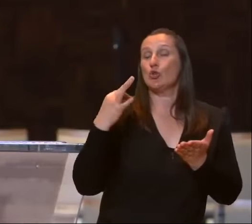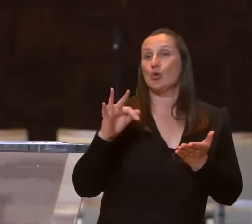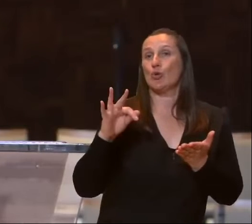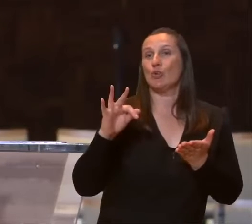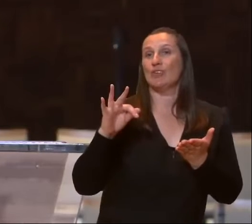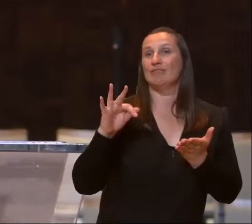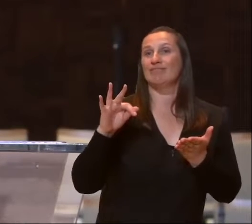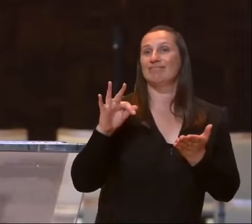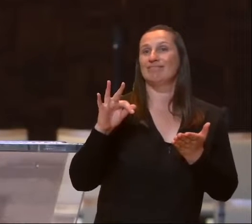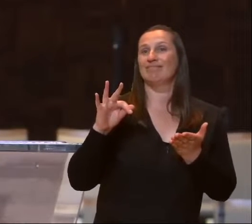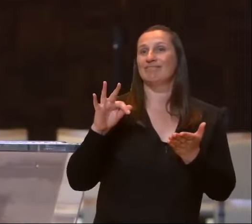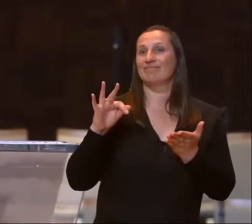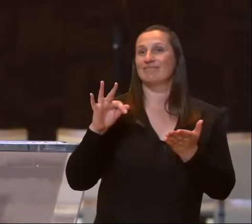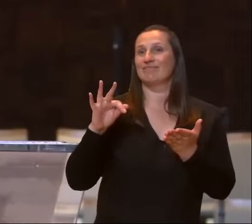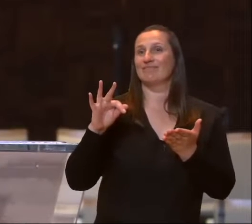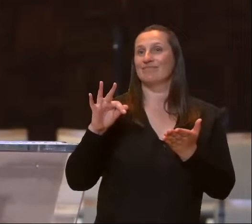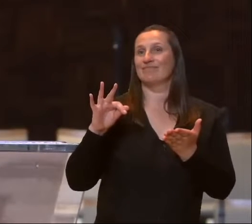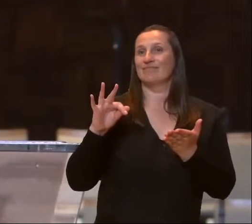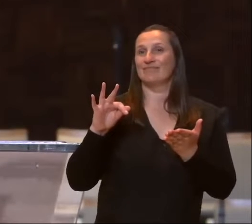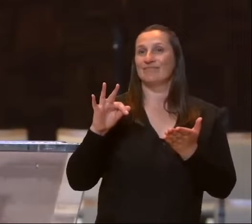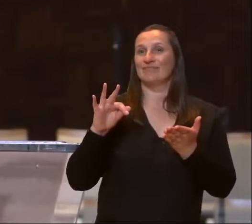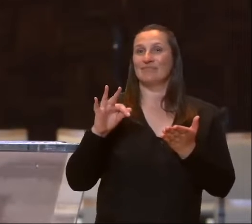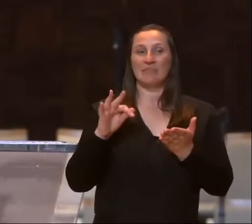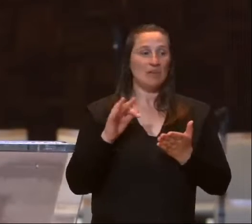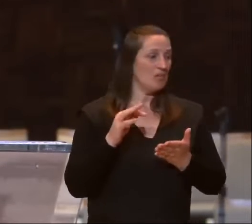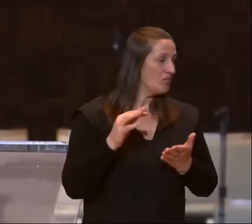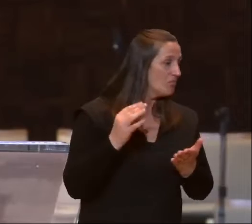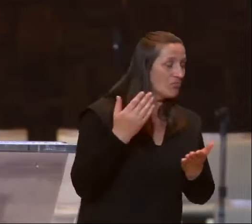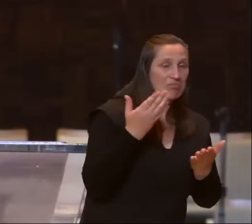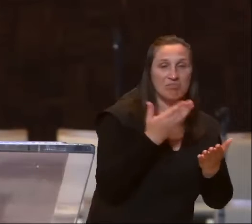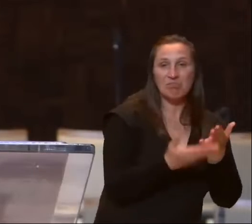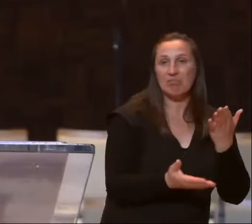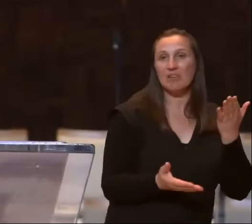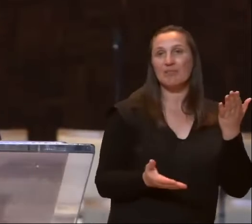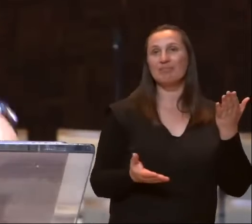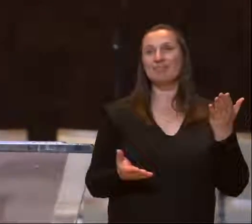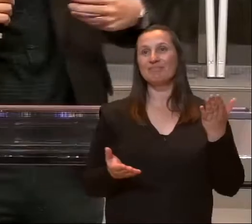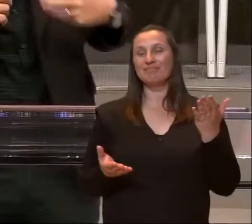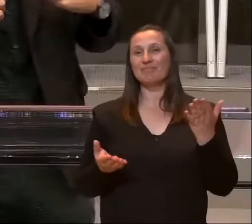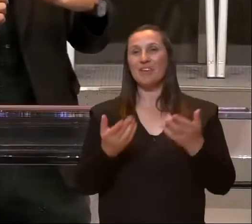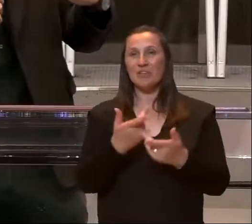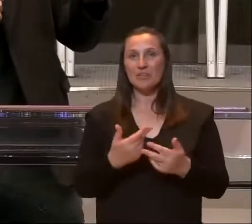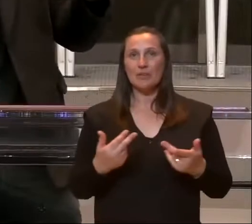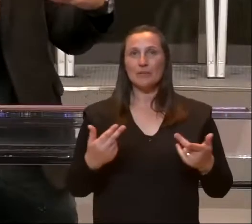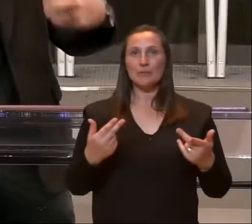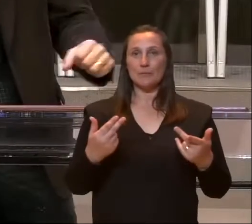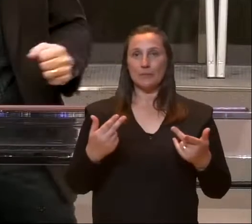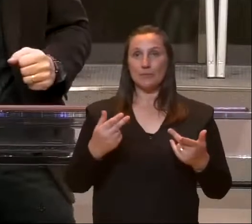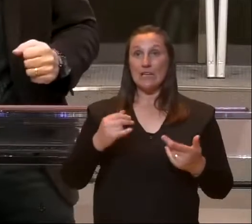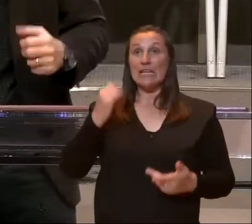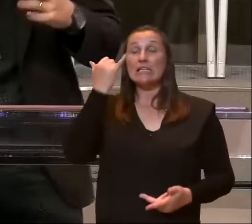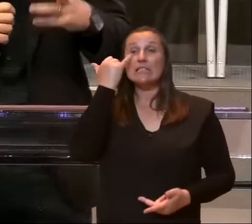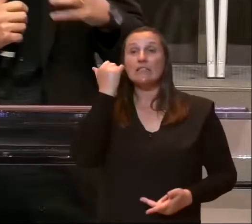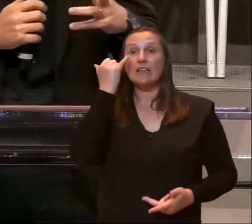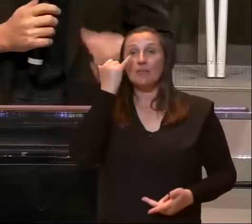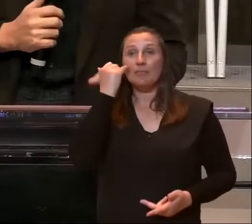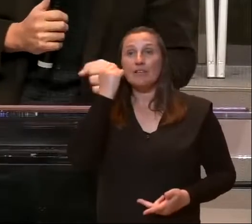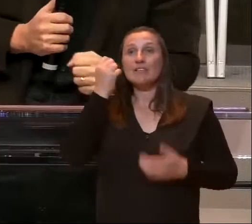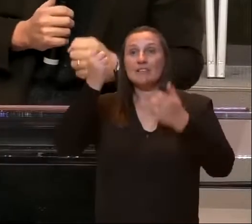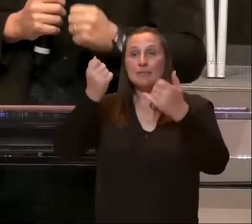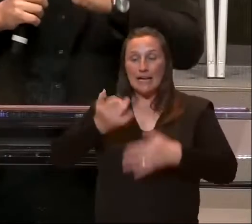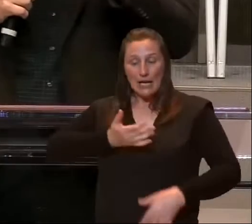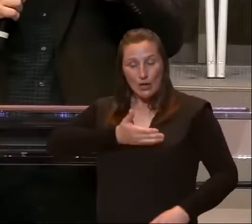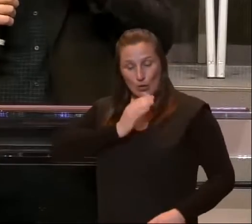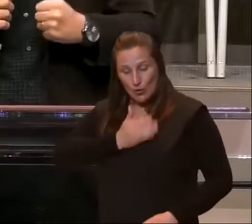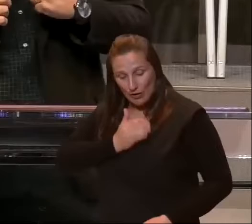frustração. Em Jeremias 4,19, ele diz assim, meu coração,